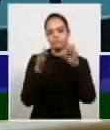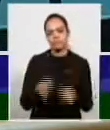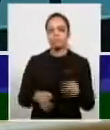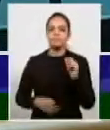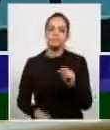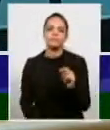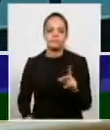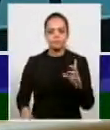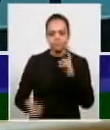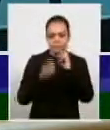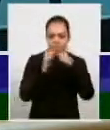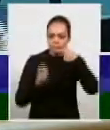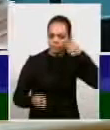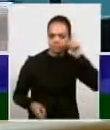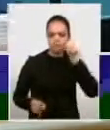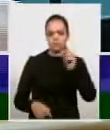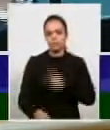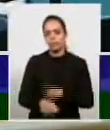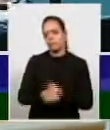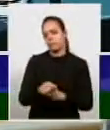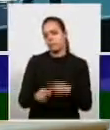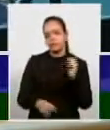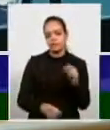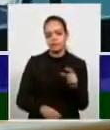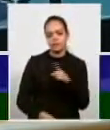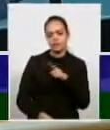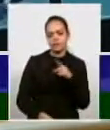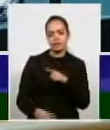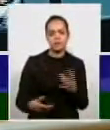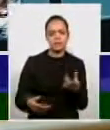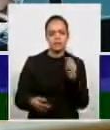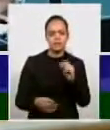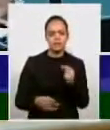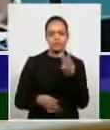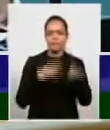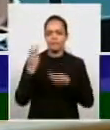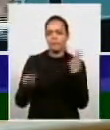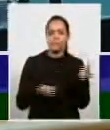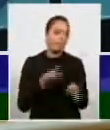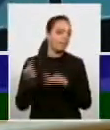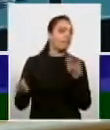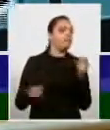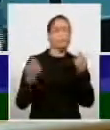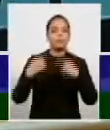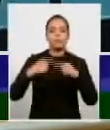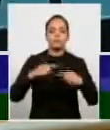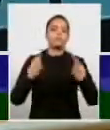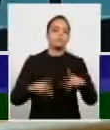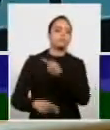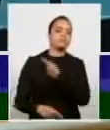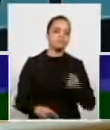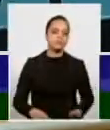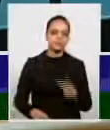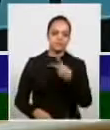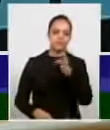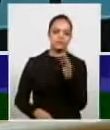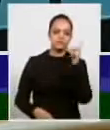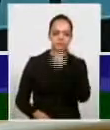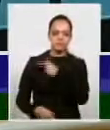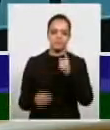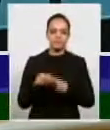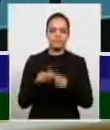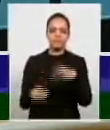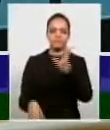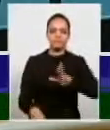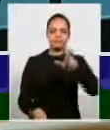que a sessão de ontem foi um momento aqui onde elas estão desabafando contra esse governo do PT horroroso aqui na cidade de